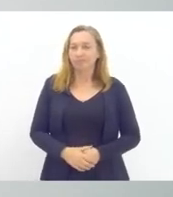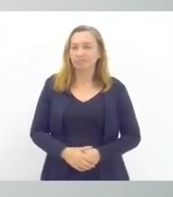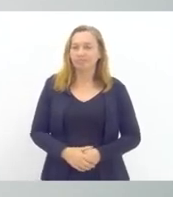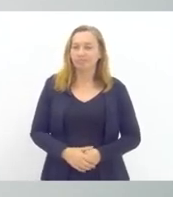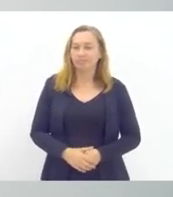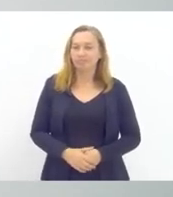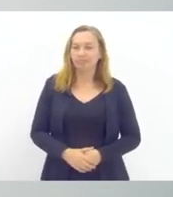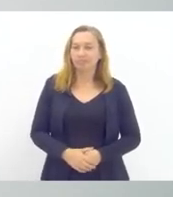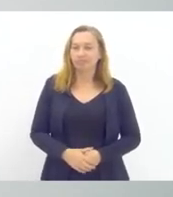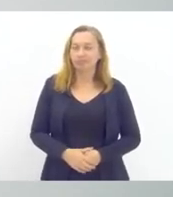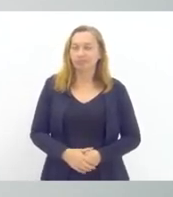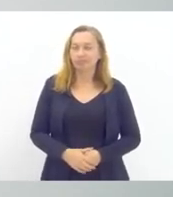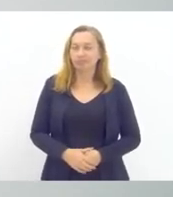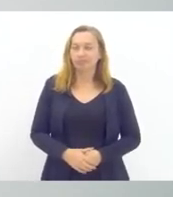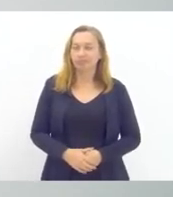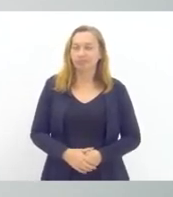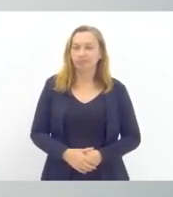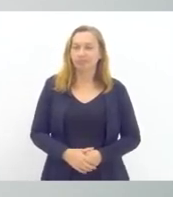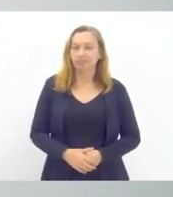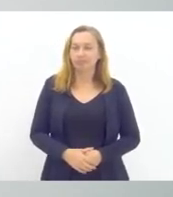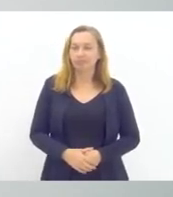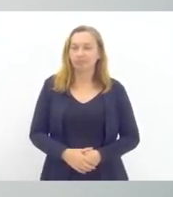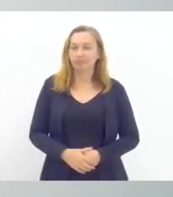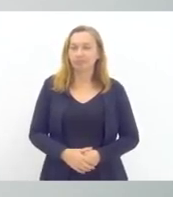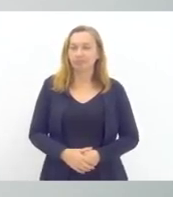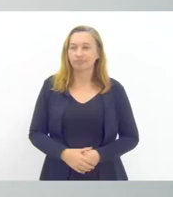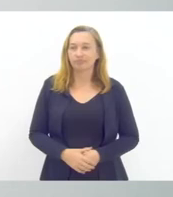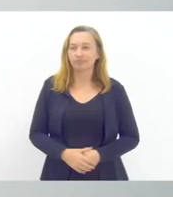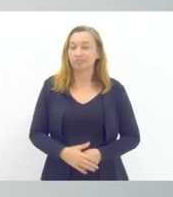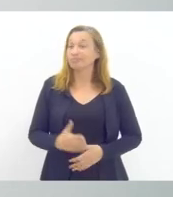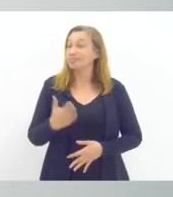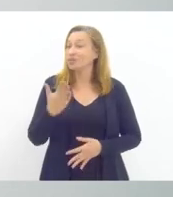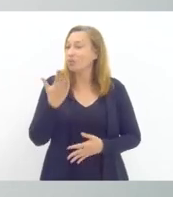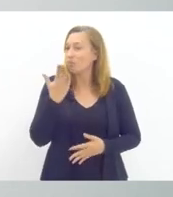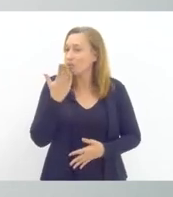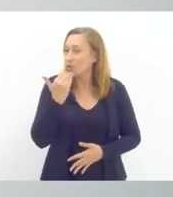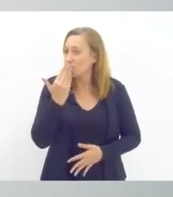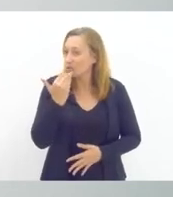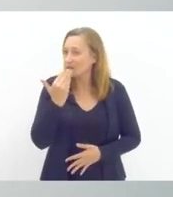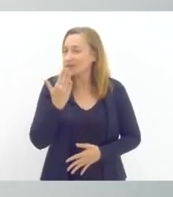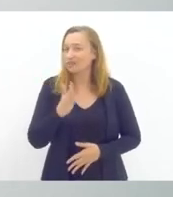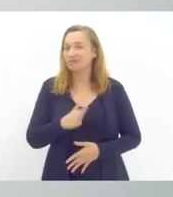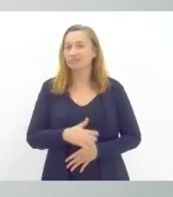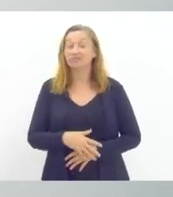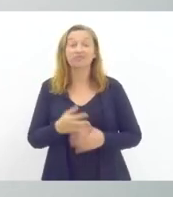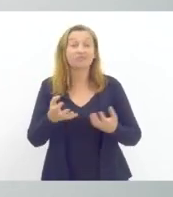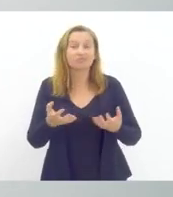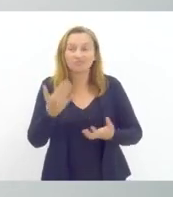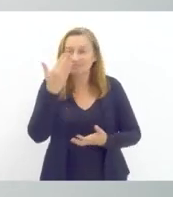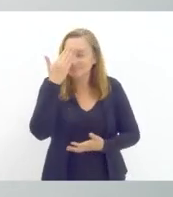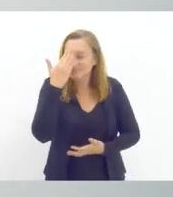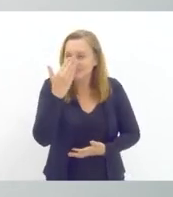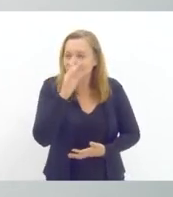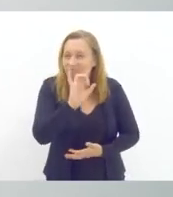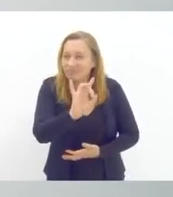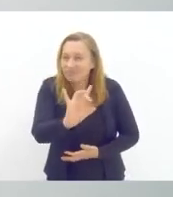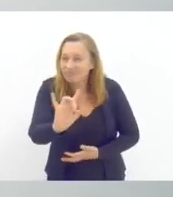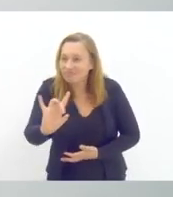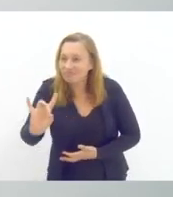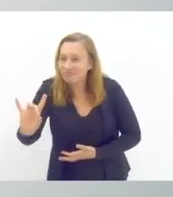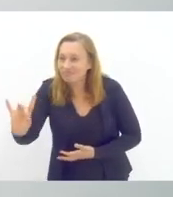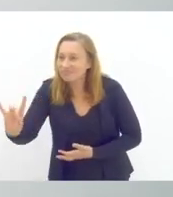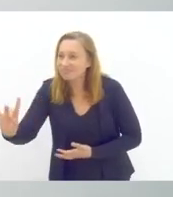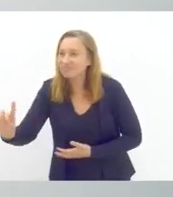nós vamos ter um biscoitel não um coquetel tá eu queria agradecer a cada um